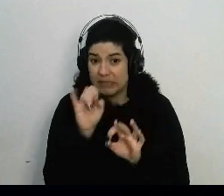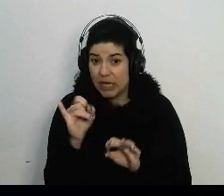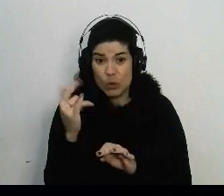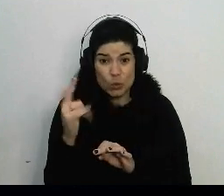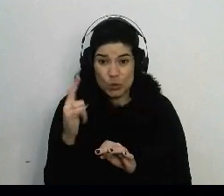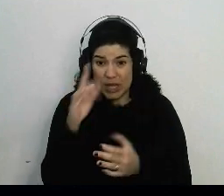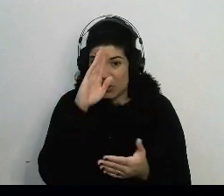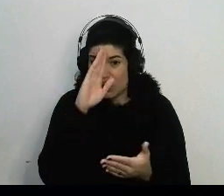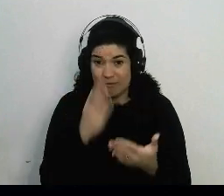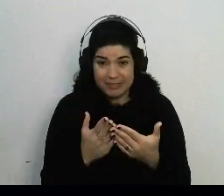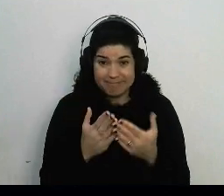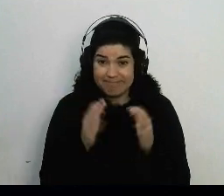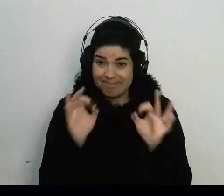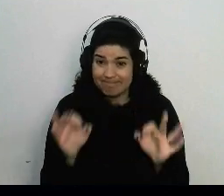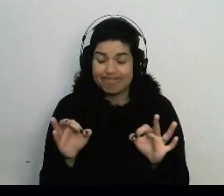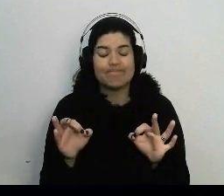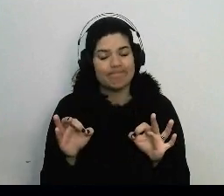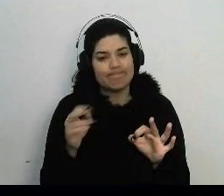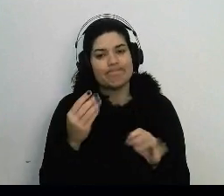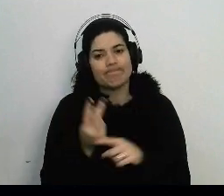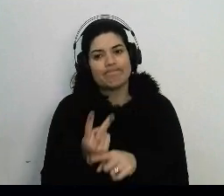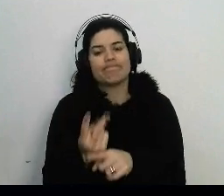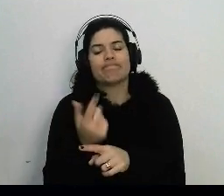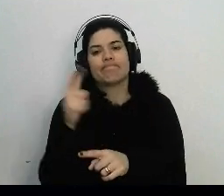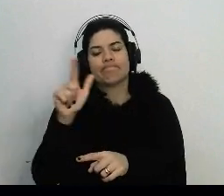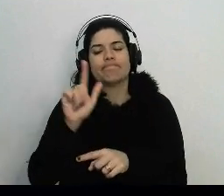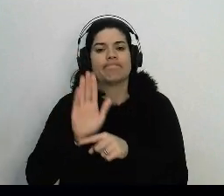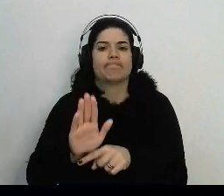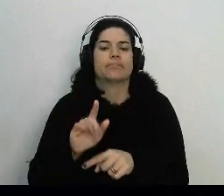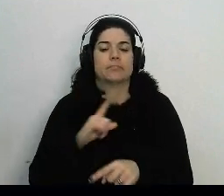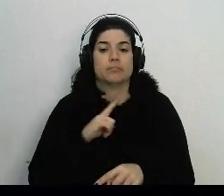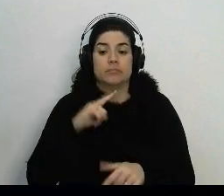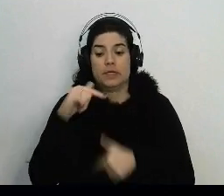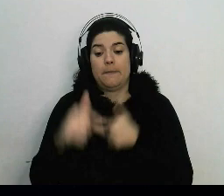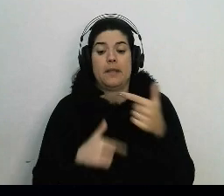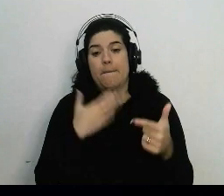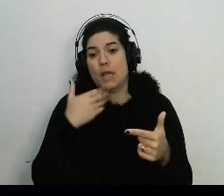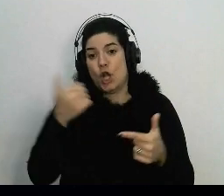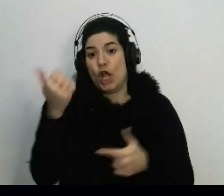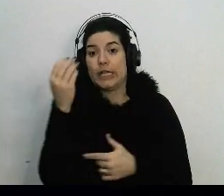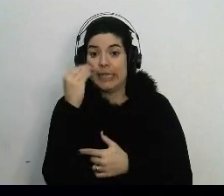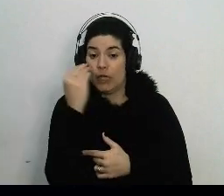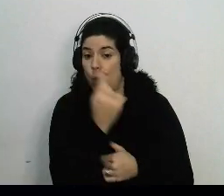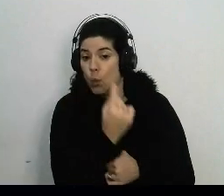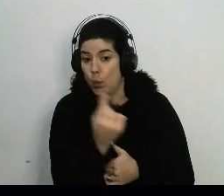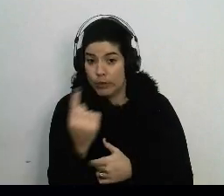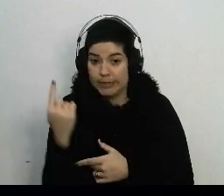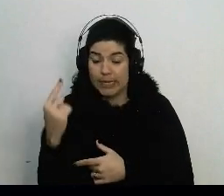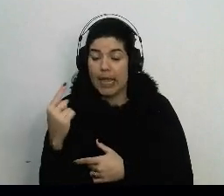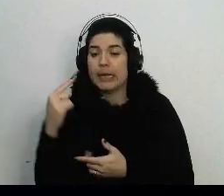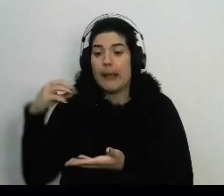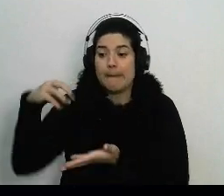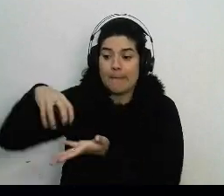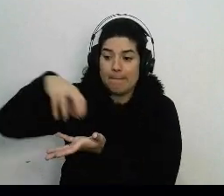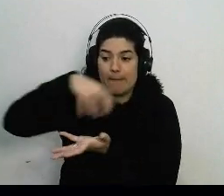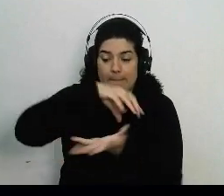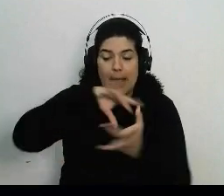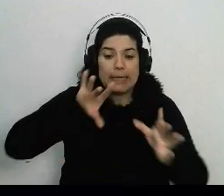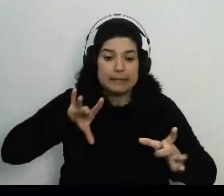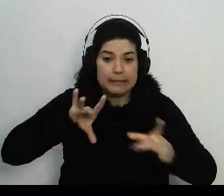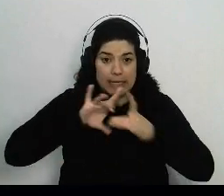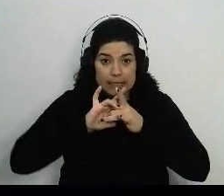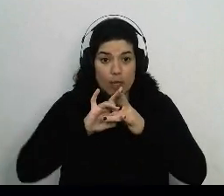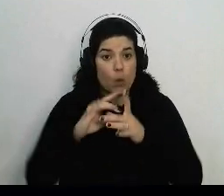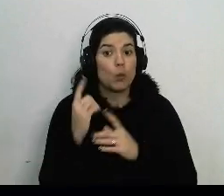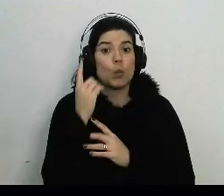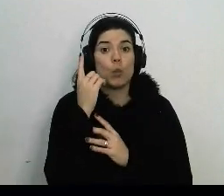total, busque alternativas. Trabalhar melhor com relação a testes unitários, testes de componente e testes de integração é só um dos passos